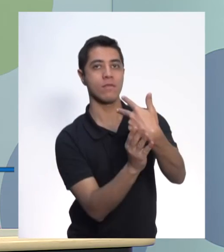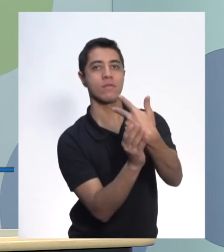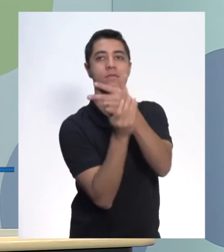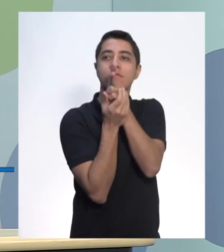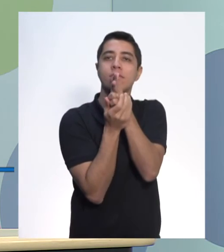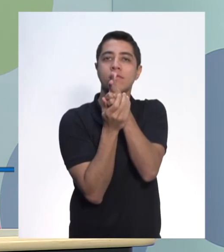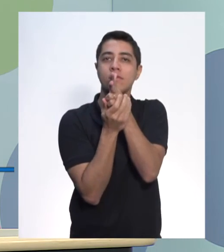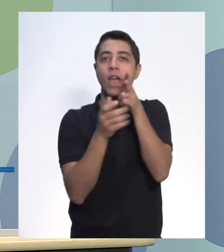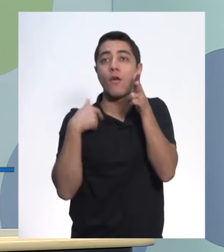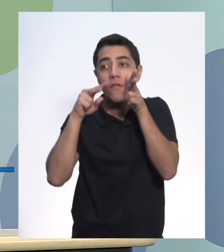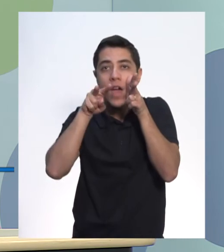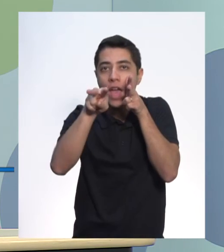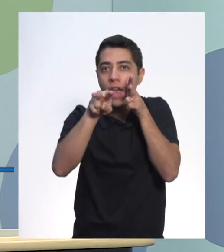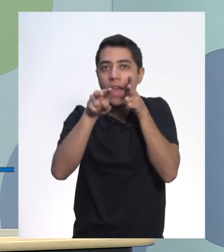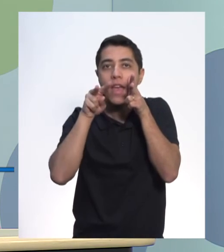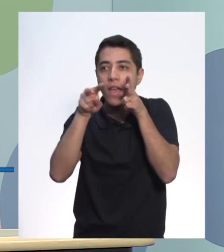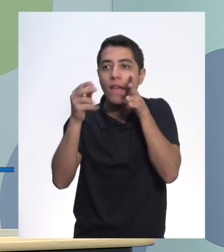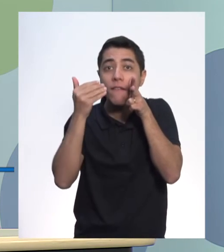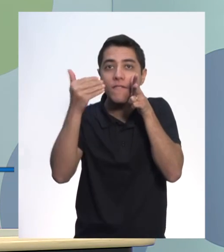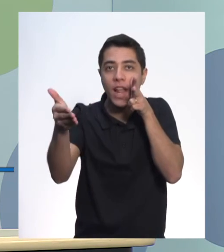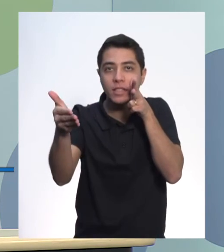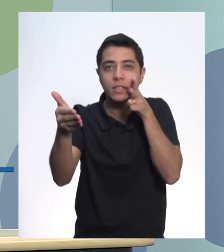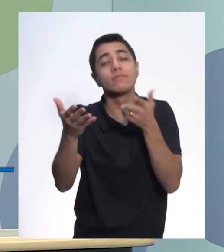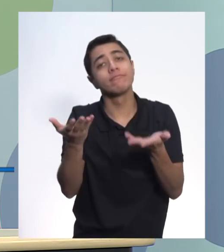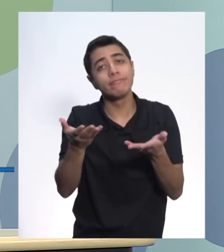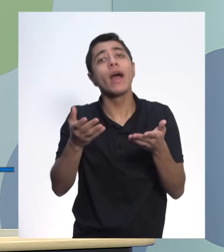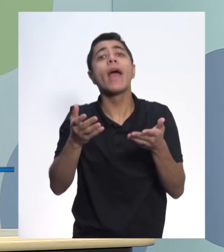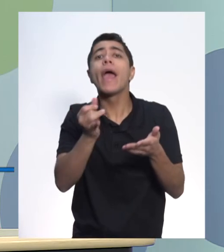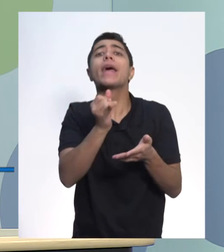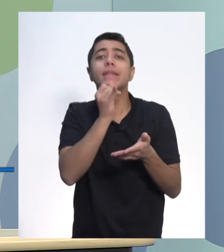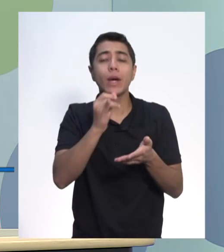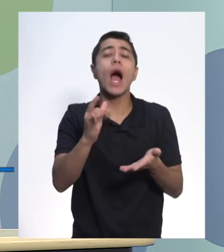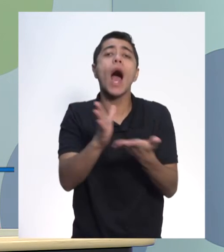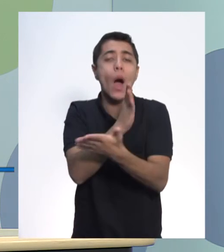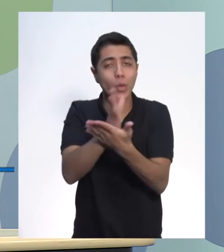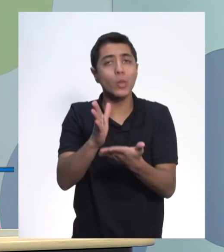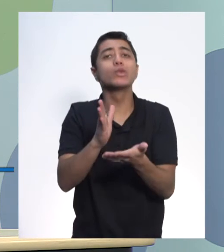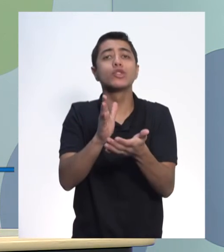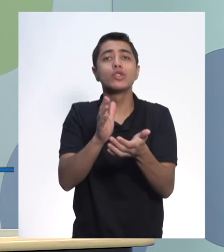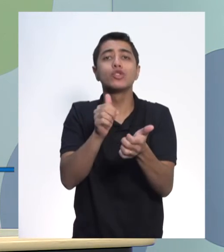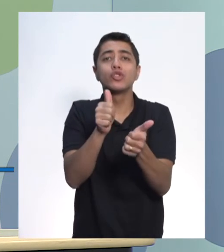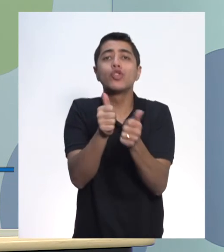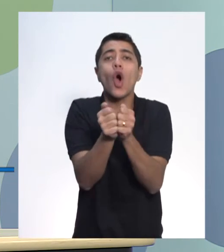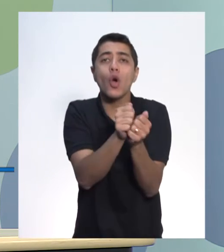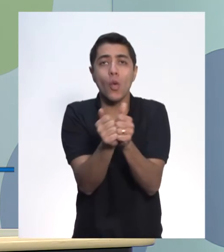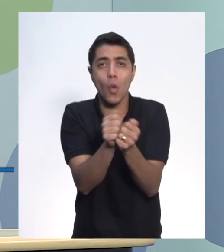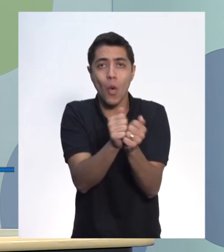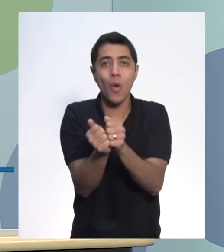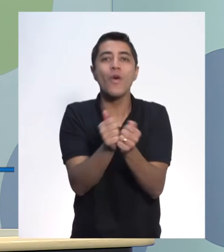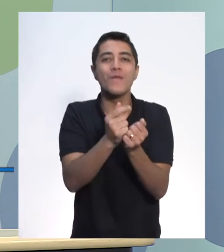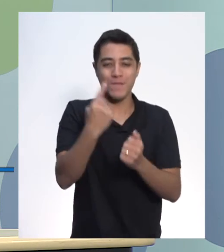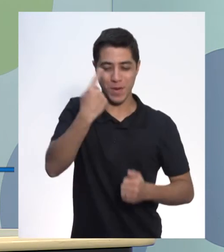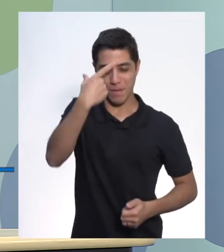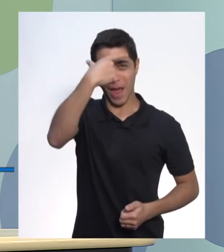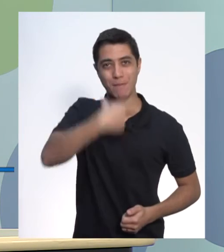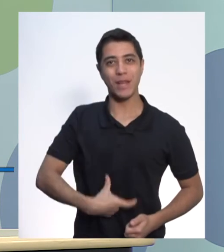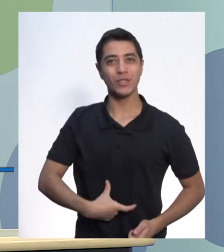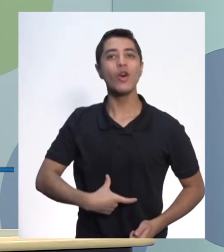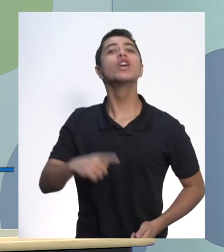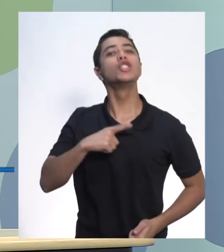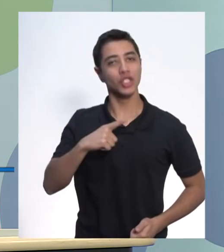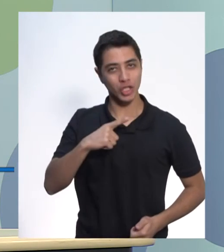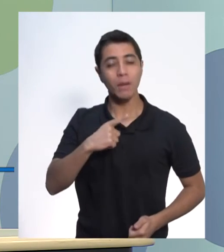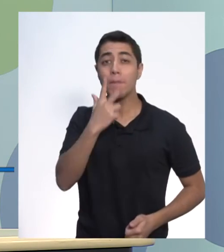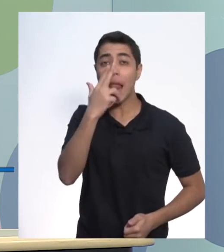primeira pessoa, o que a gente tem lá é a visão subjetiva, né? A visão subjetiva do personagem. Então, você age como se fosse o personagem